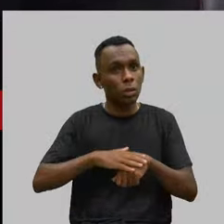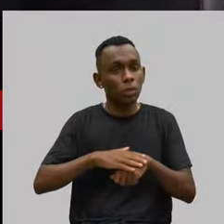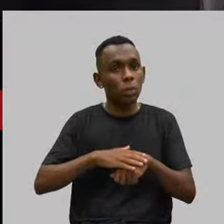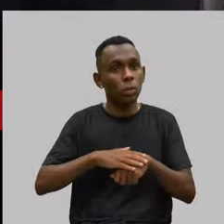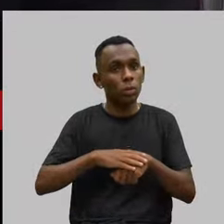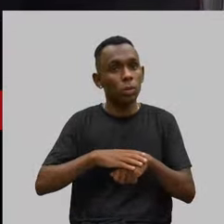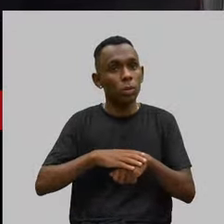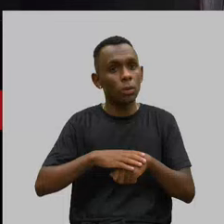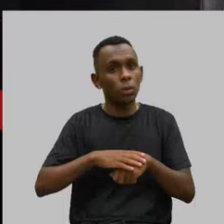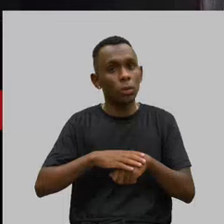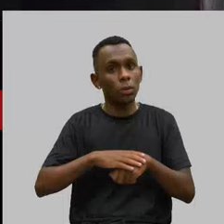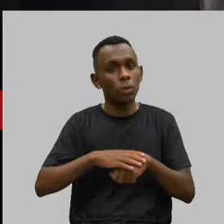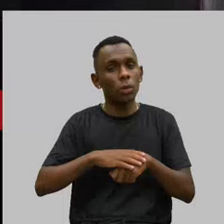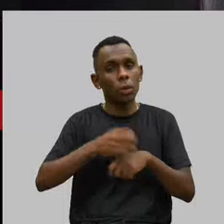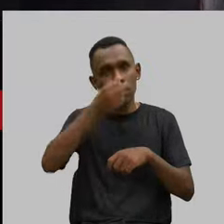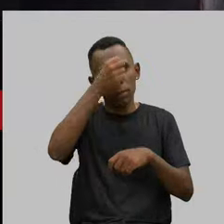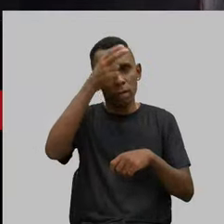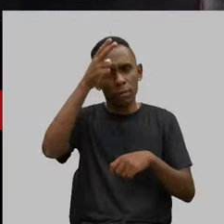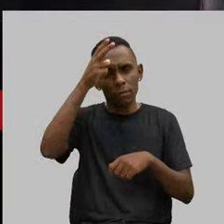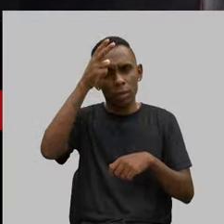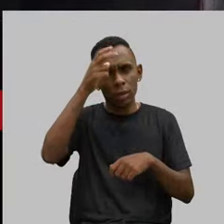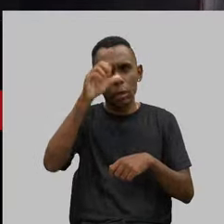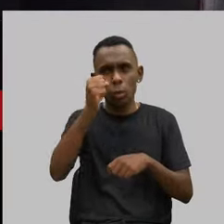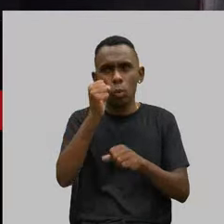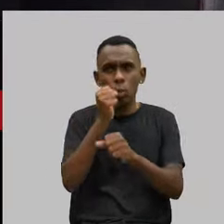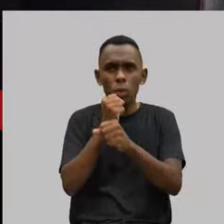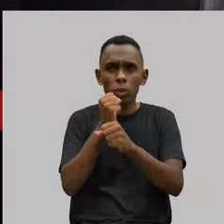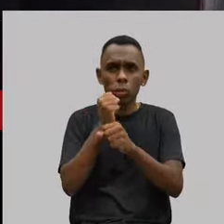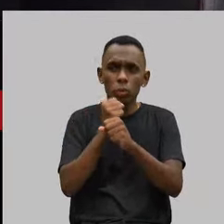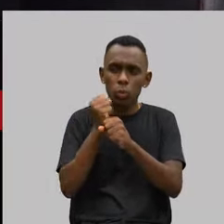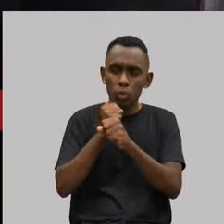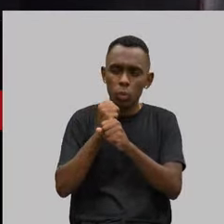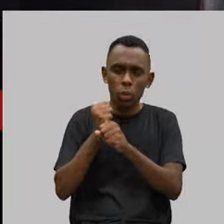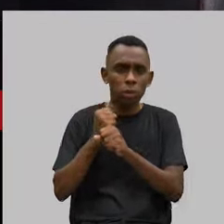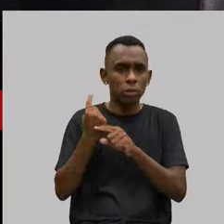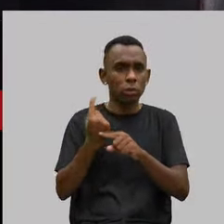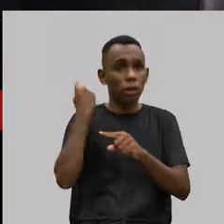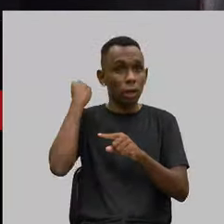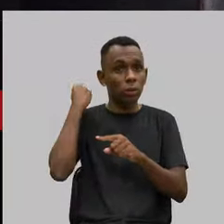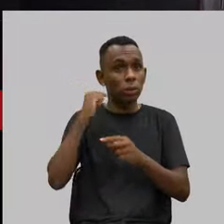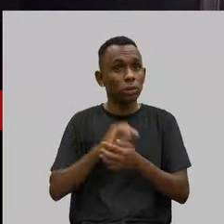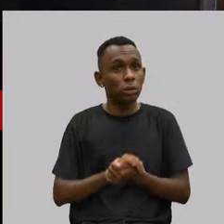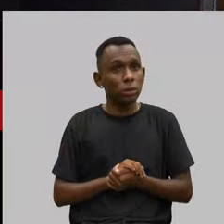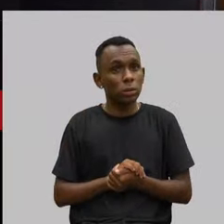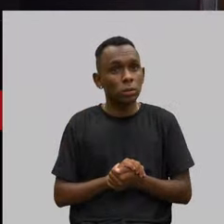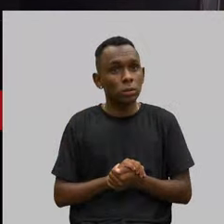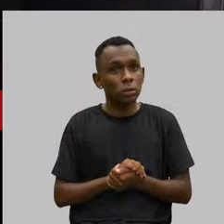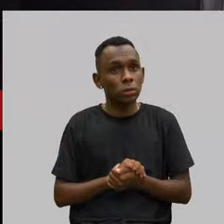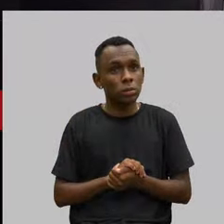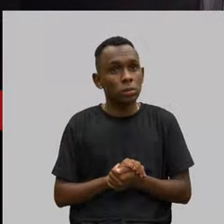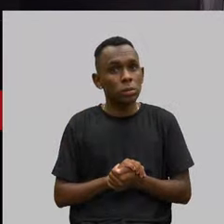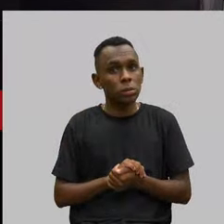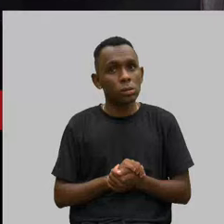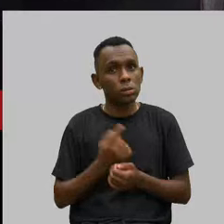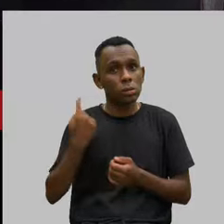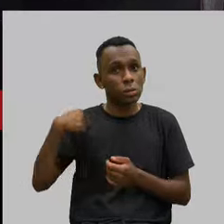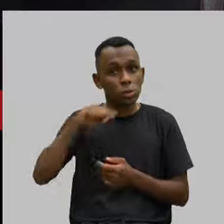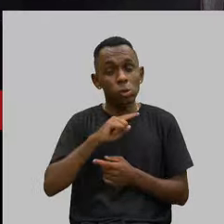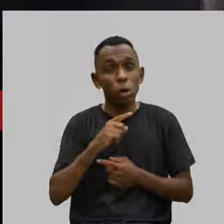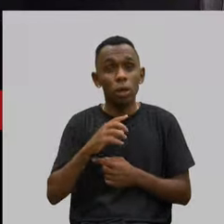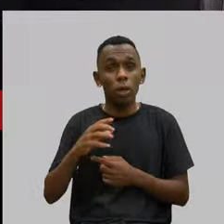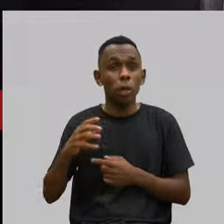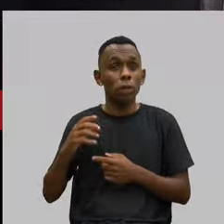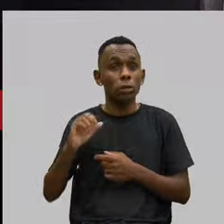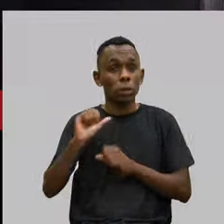há quase 8 anos atrás quando deixei de ser prefeito naquela época a gente correu para transformar a